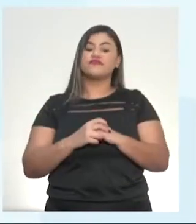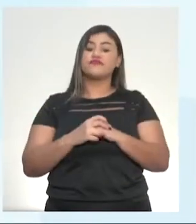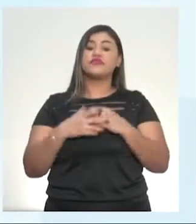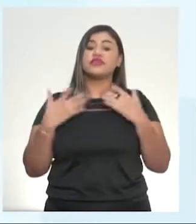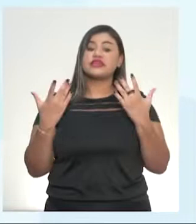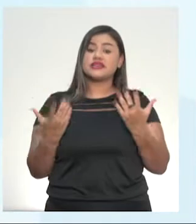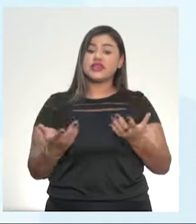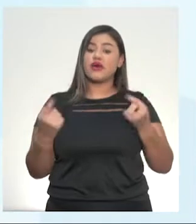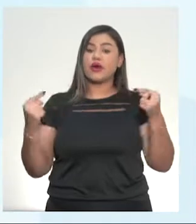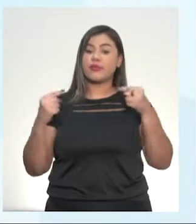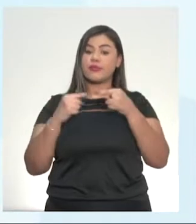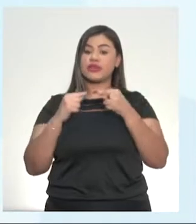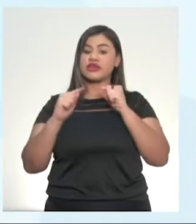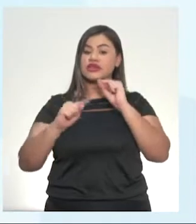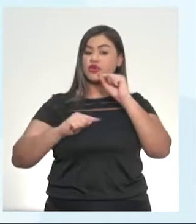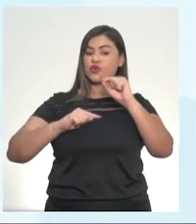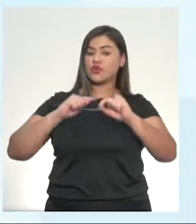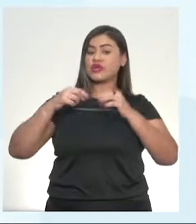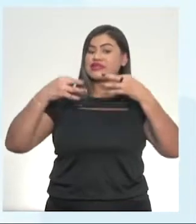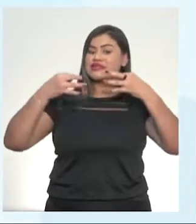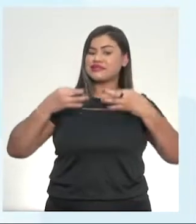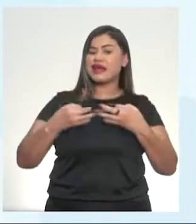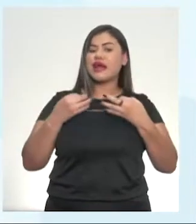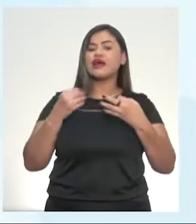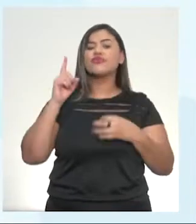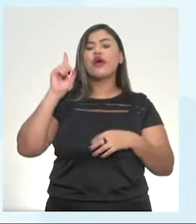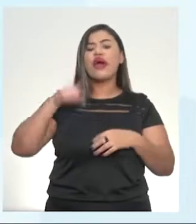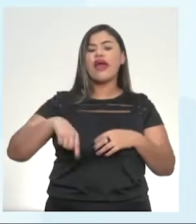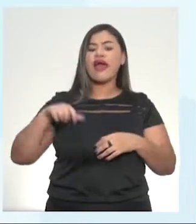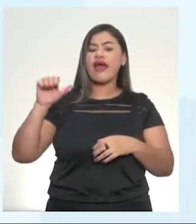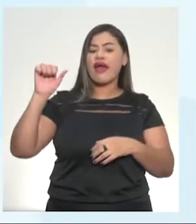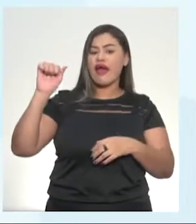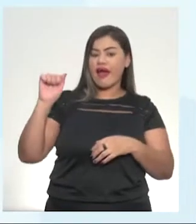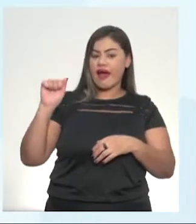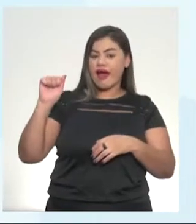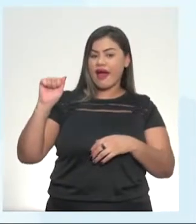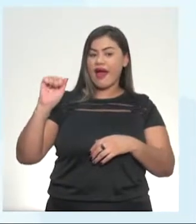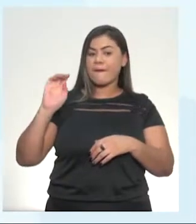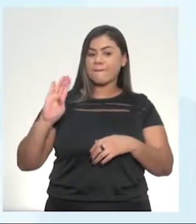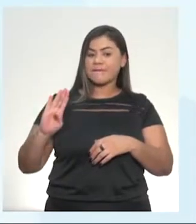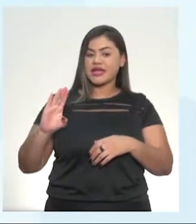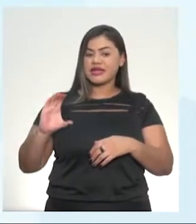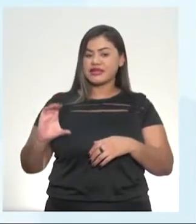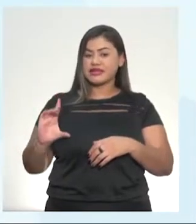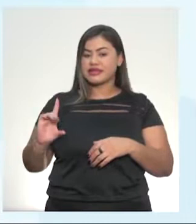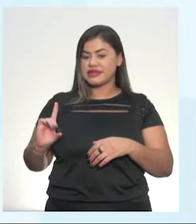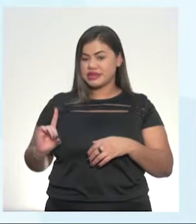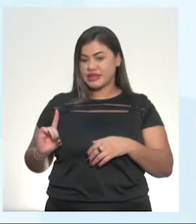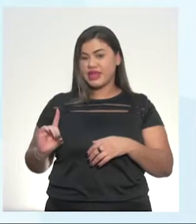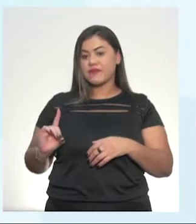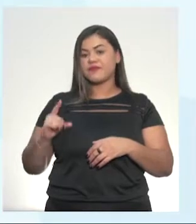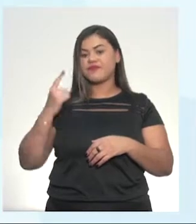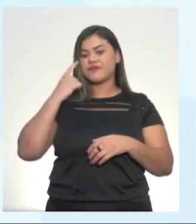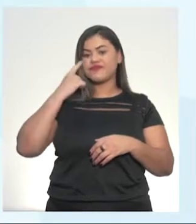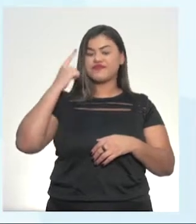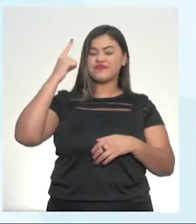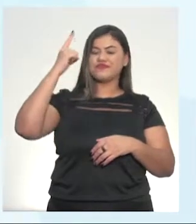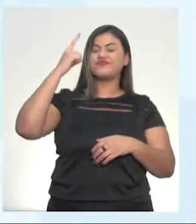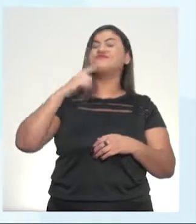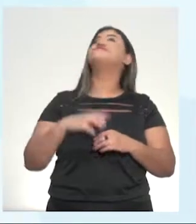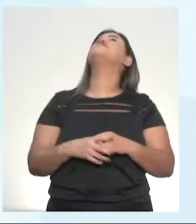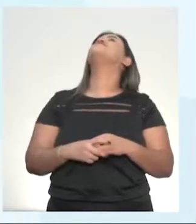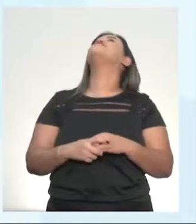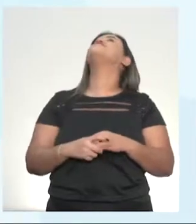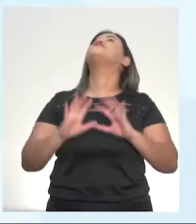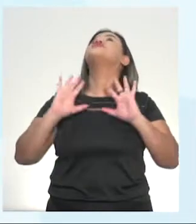indica corretamente essa proporcionalidade é... Então, observe que aqui, na lateral, eu já